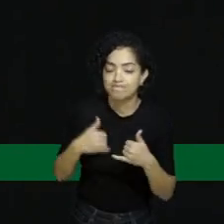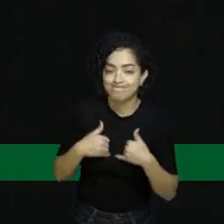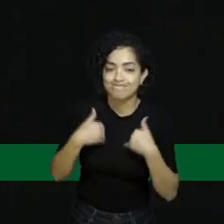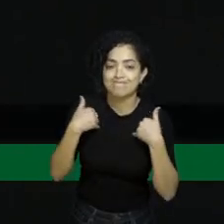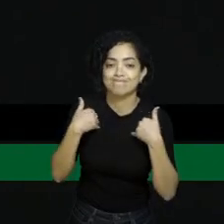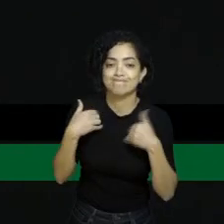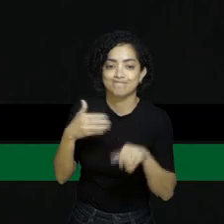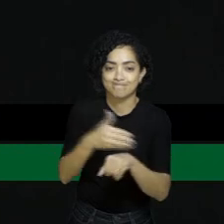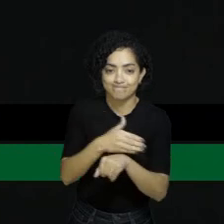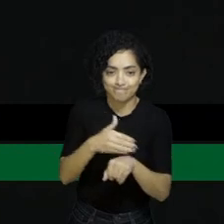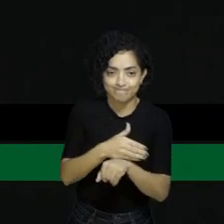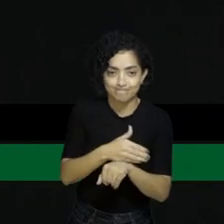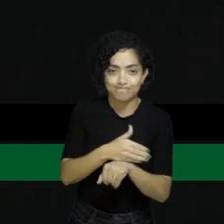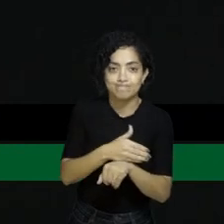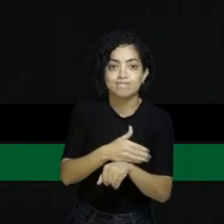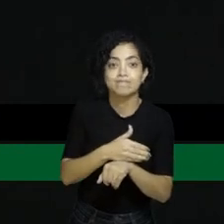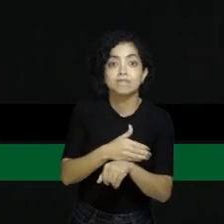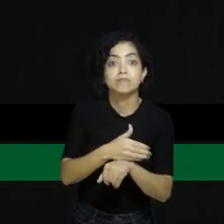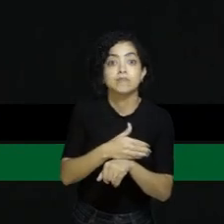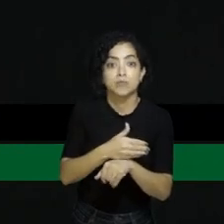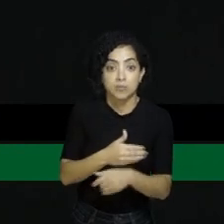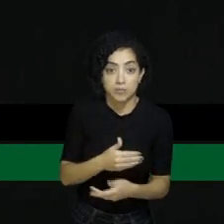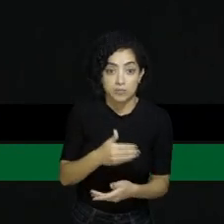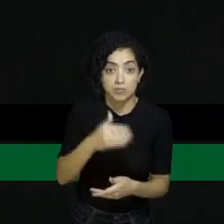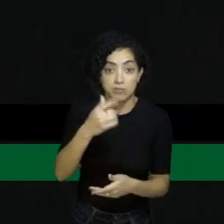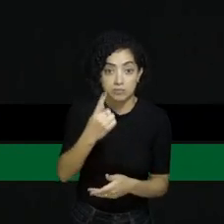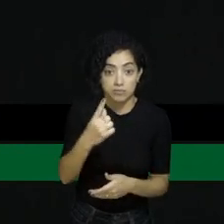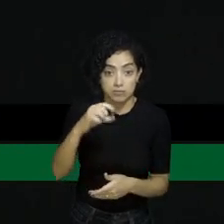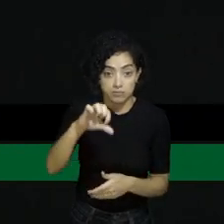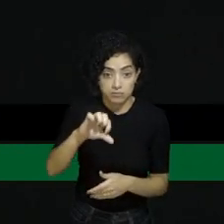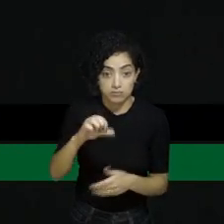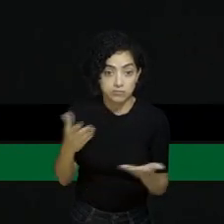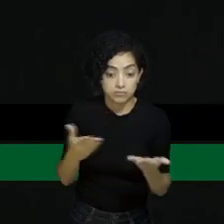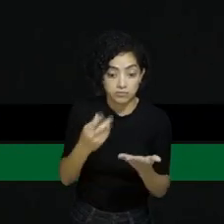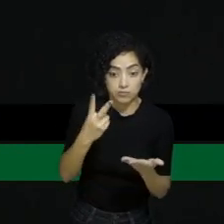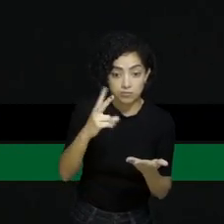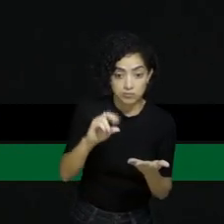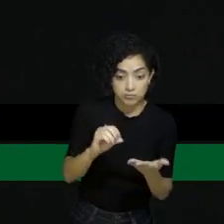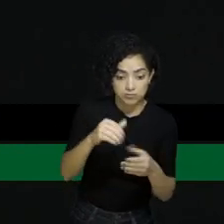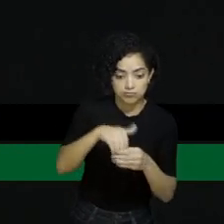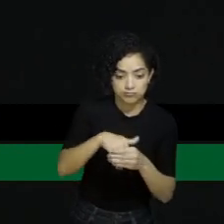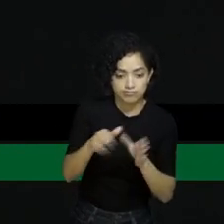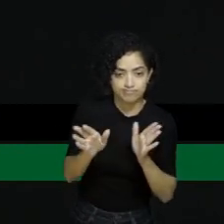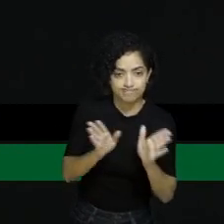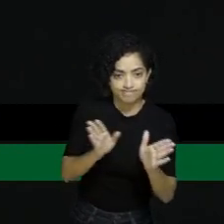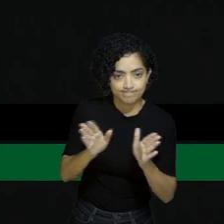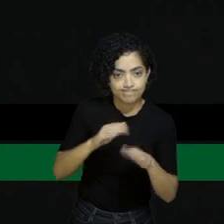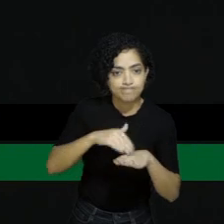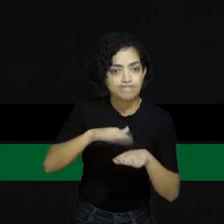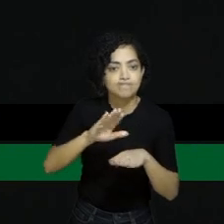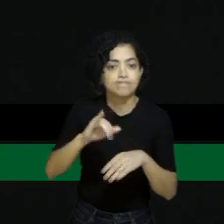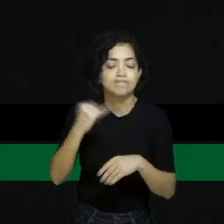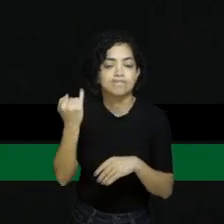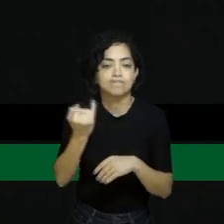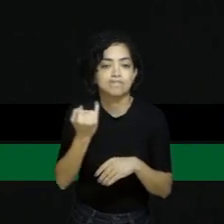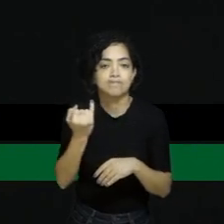da 19ª legislatura e da 20ª agora, talvez uma das mais importantes, pela velocidade que